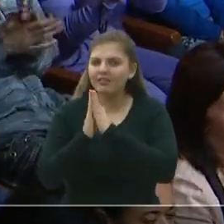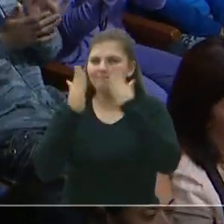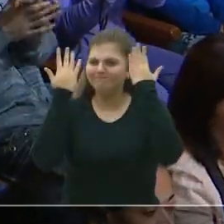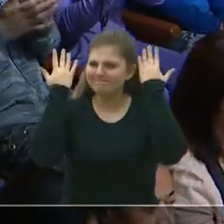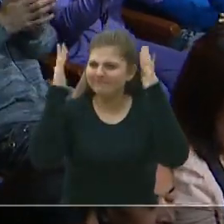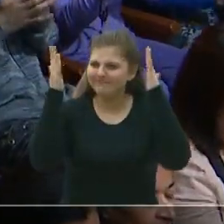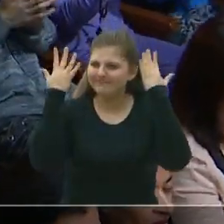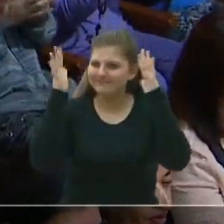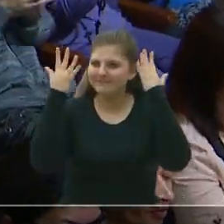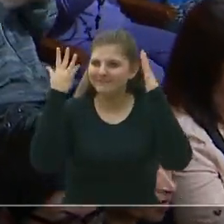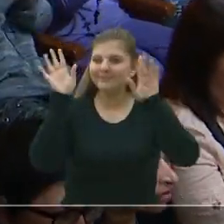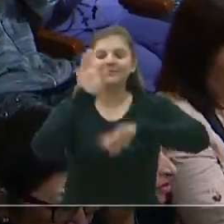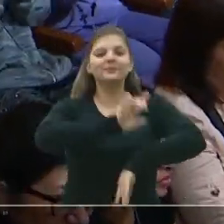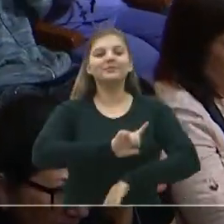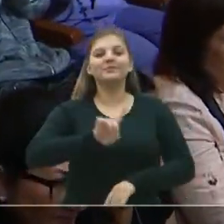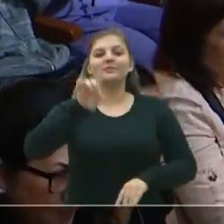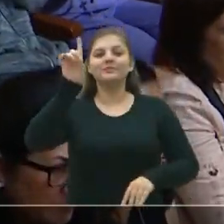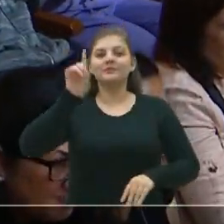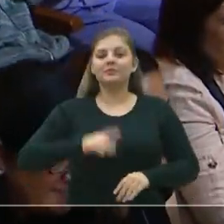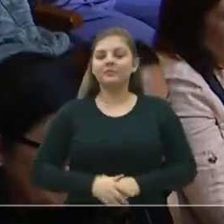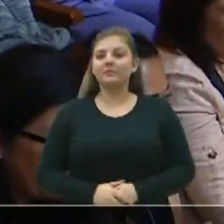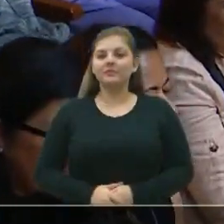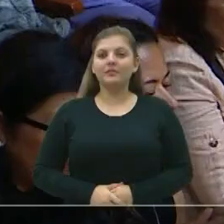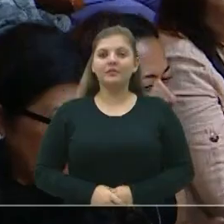esse Deus.